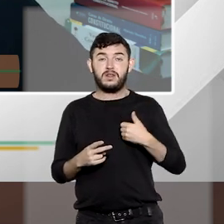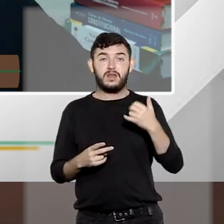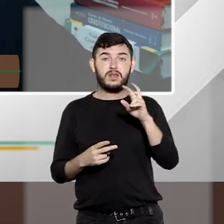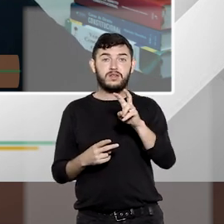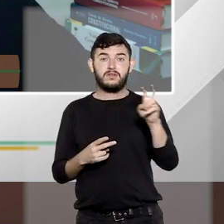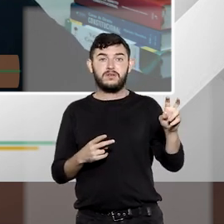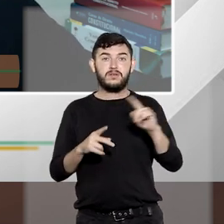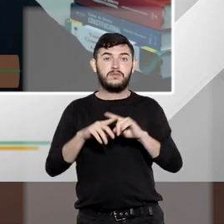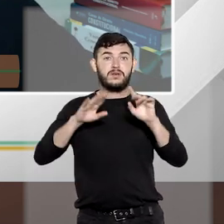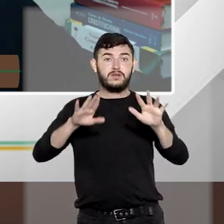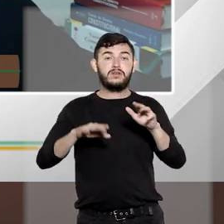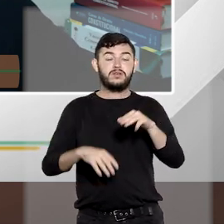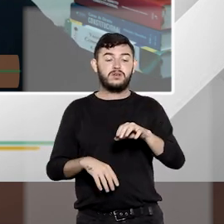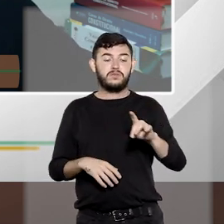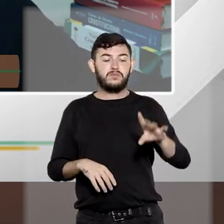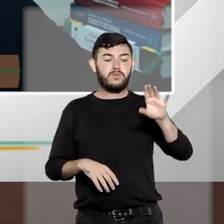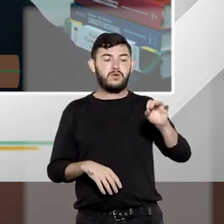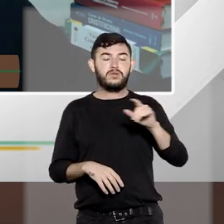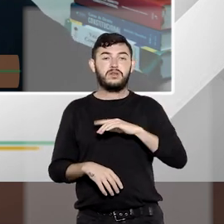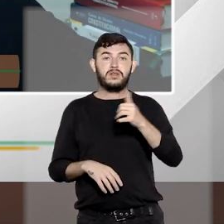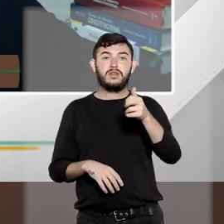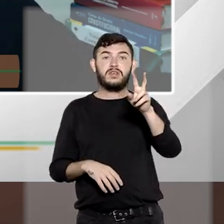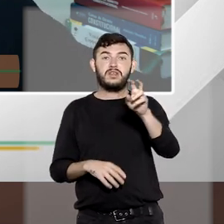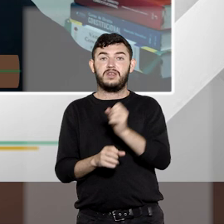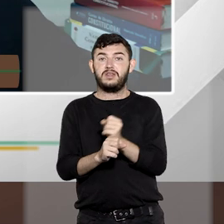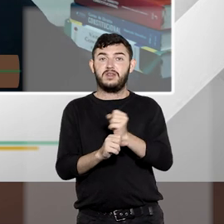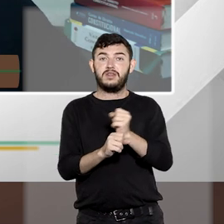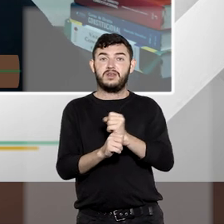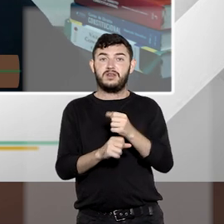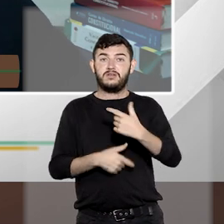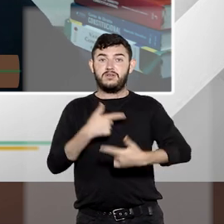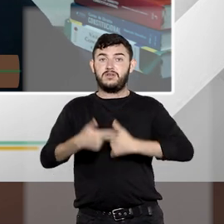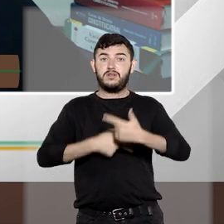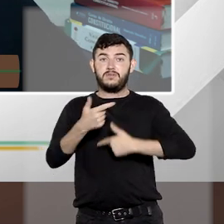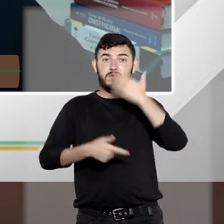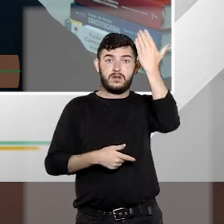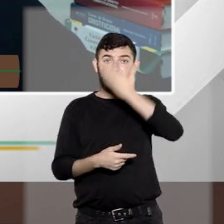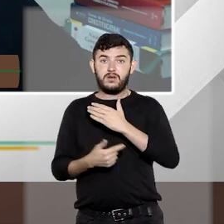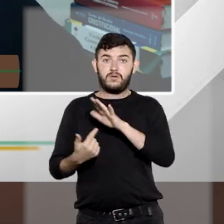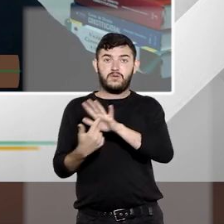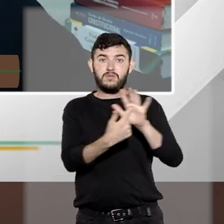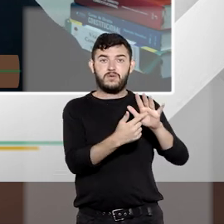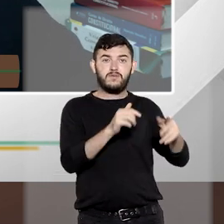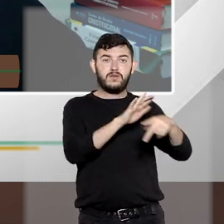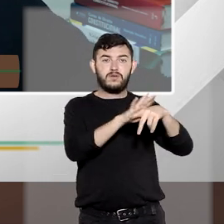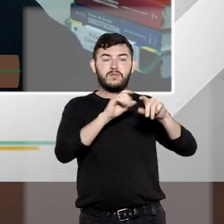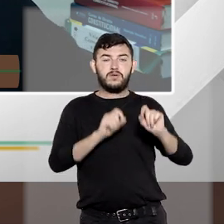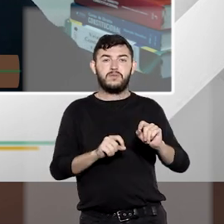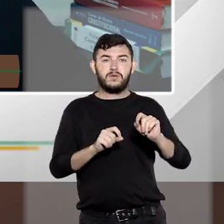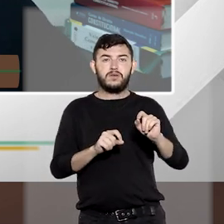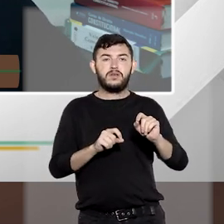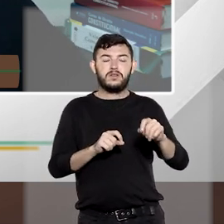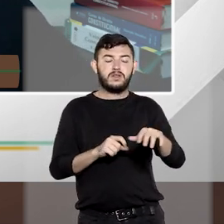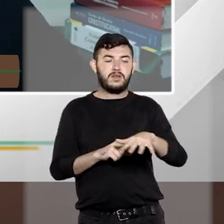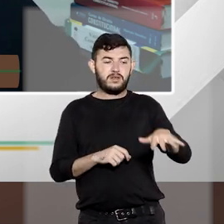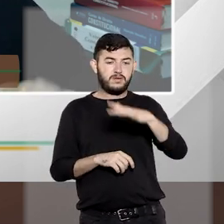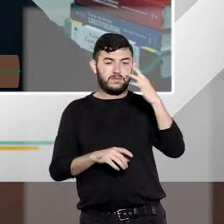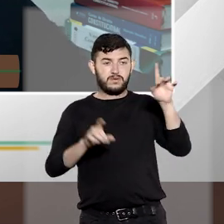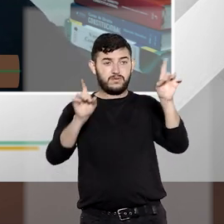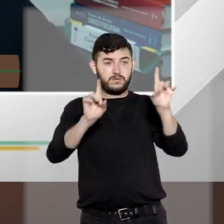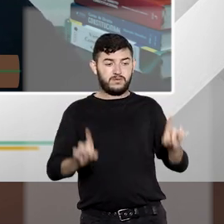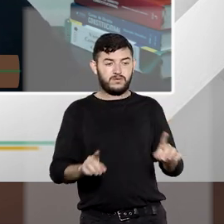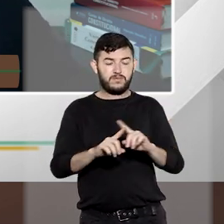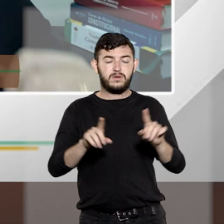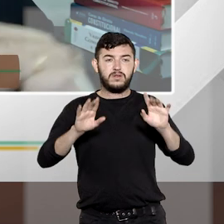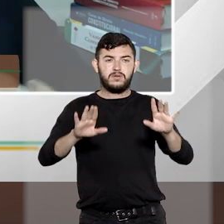que pelo menos 15 anos de contribuição tem que ser comprovadamente ali na condição de pessoa com deficiência, né? Já na modalidade de tempo de contribuição,